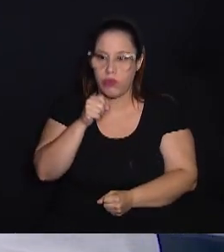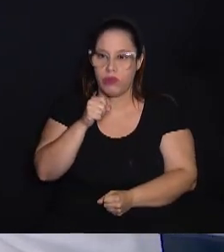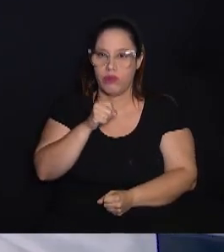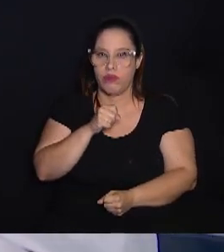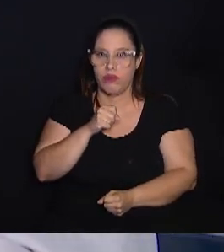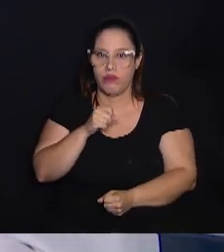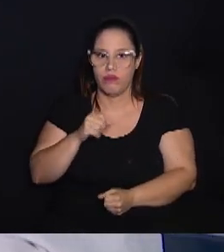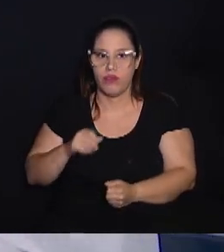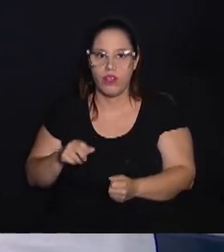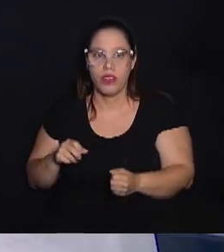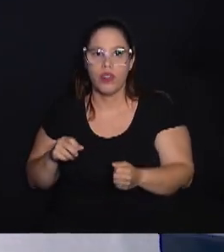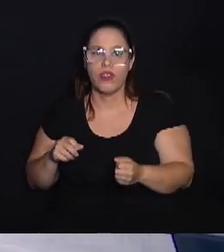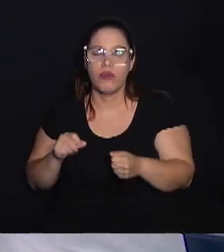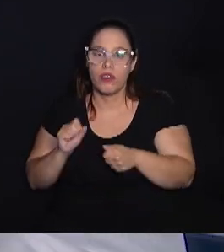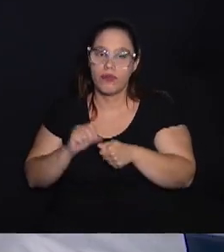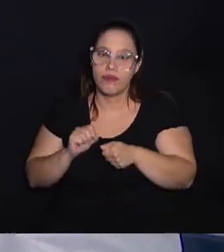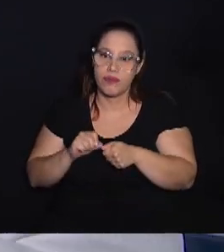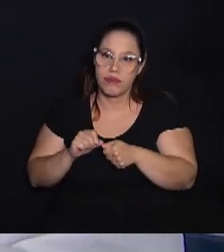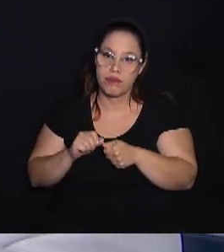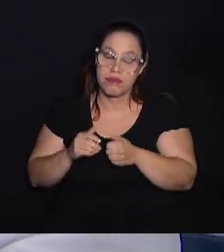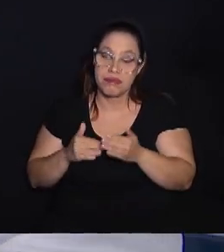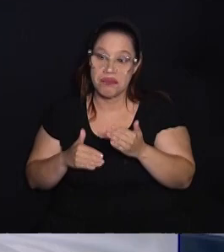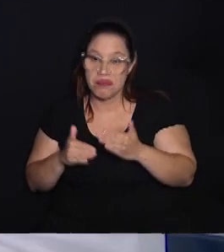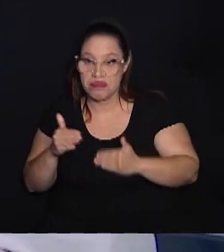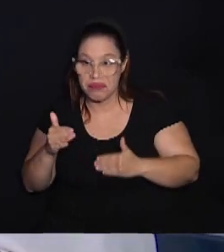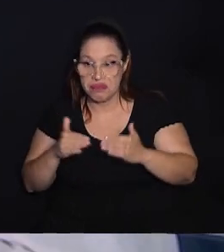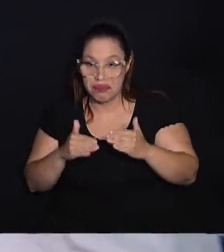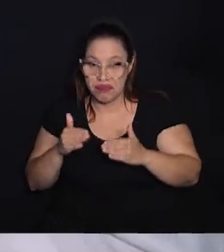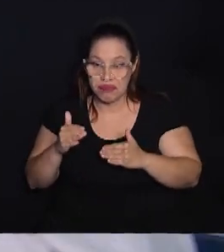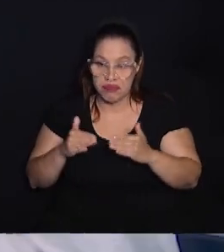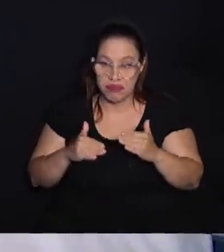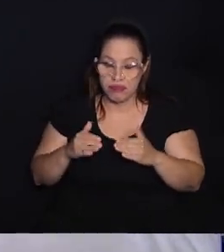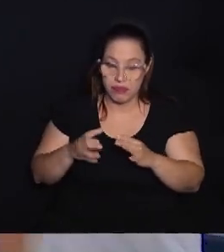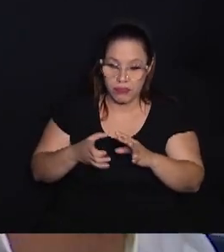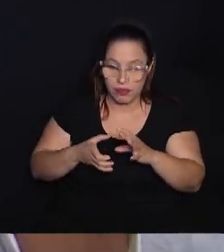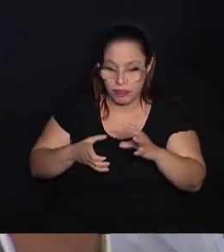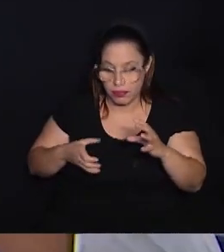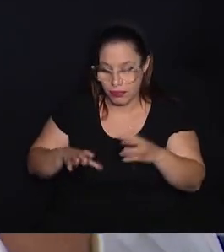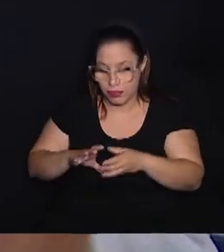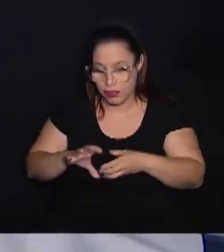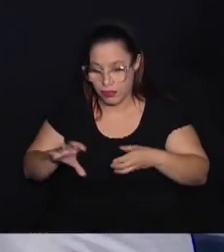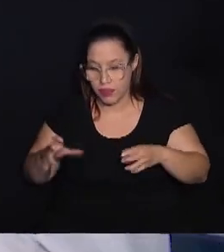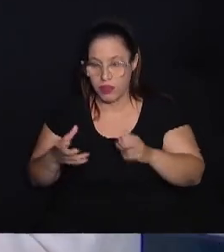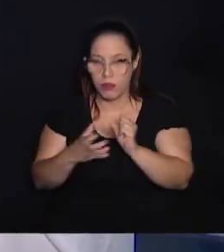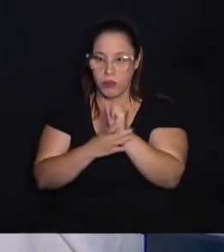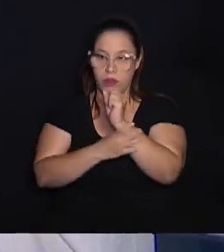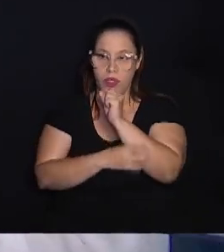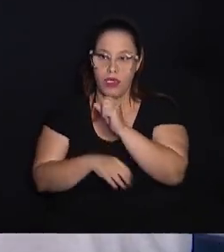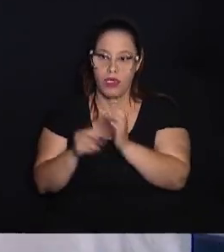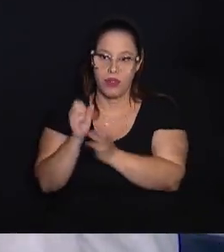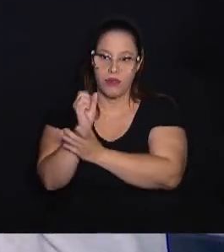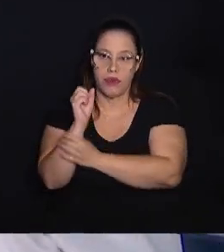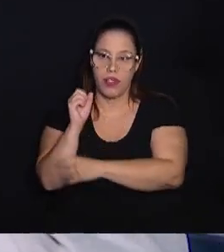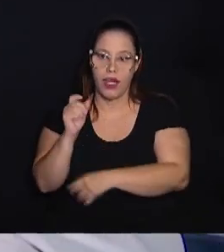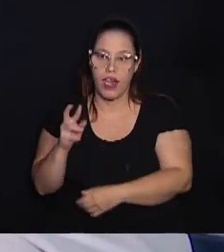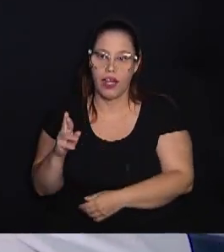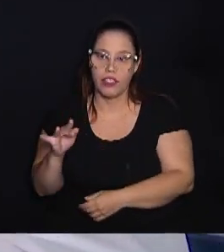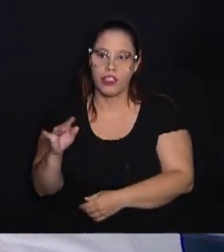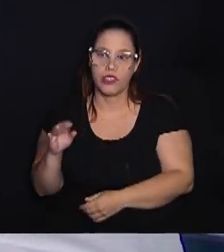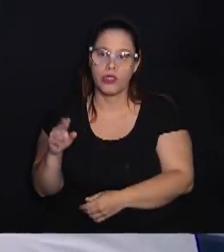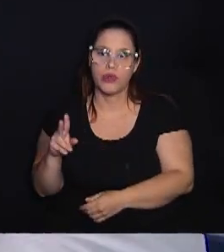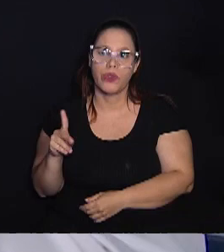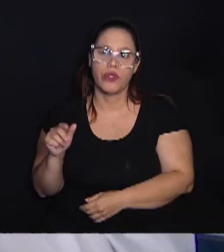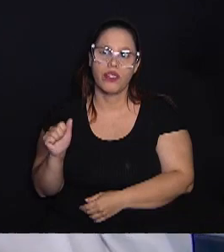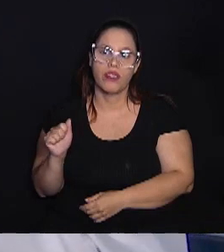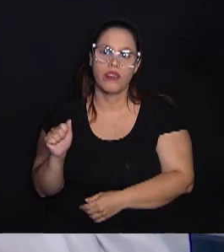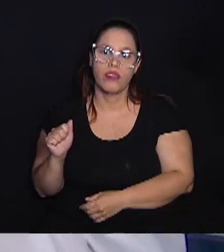uma força para você estar executando. Ao mesmo tempo você está distendendo outros tecidos e movimentando as articulações.